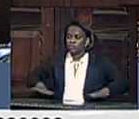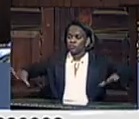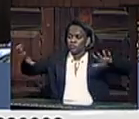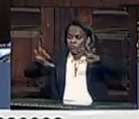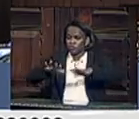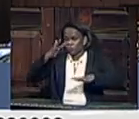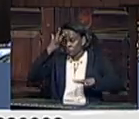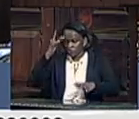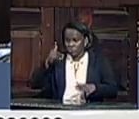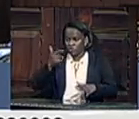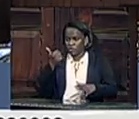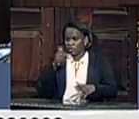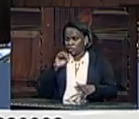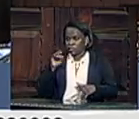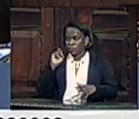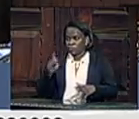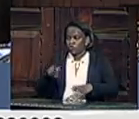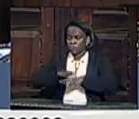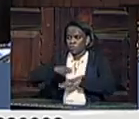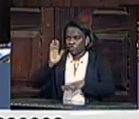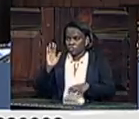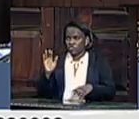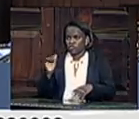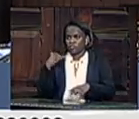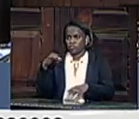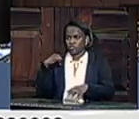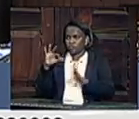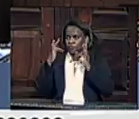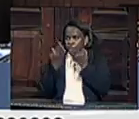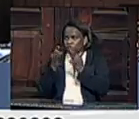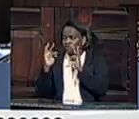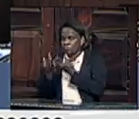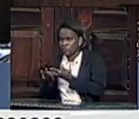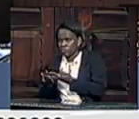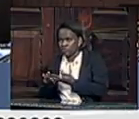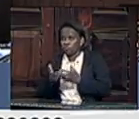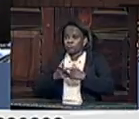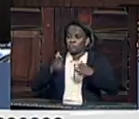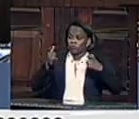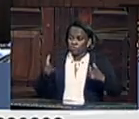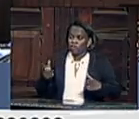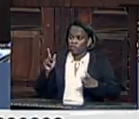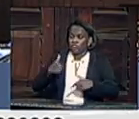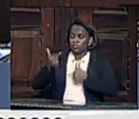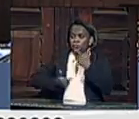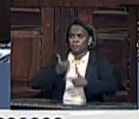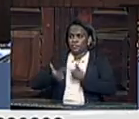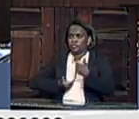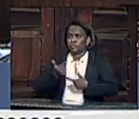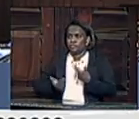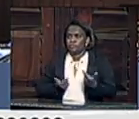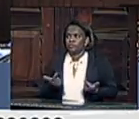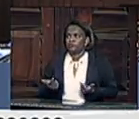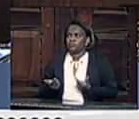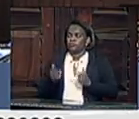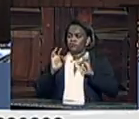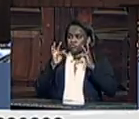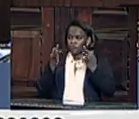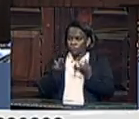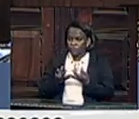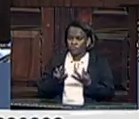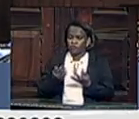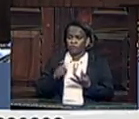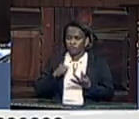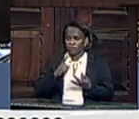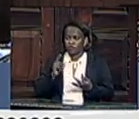de milhares de famílias no estado do Rio de Janeiro. A maioria, famílias trabalhadoras, famílias que se enquadram